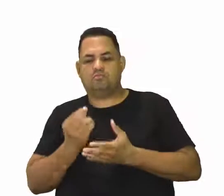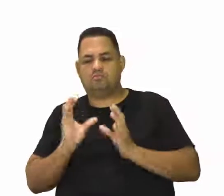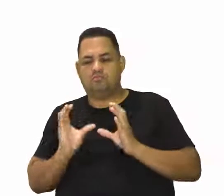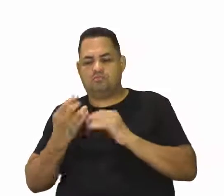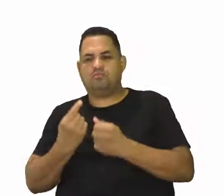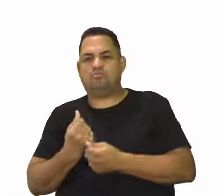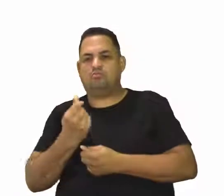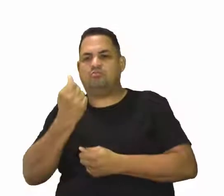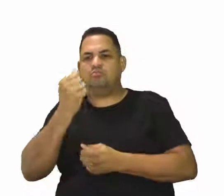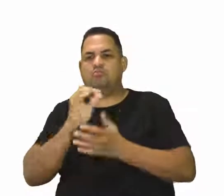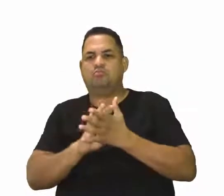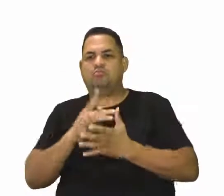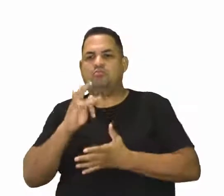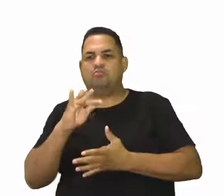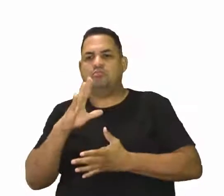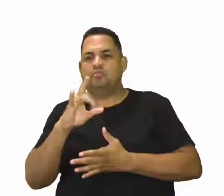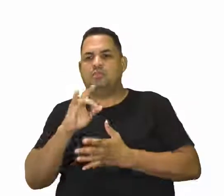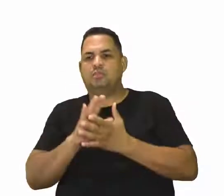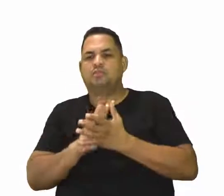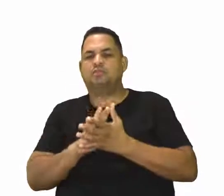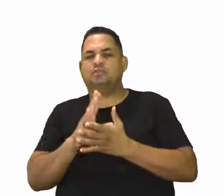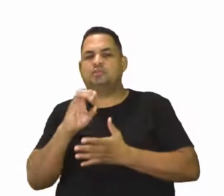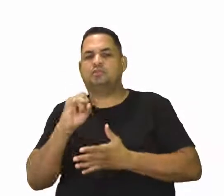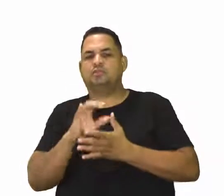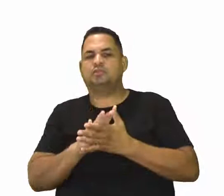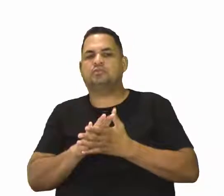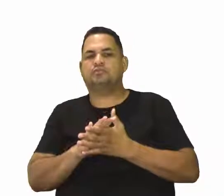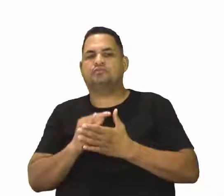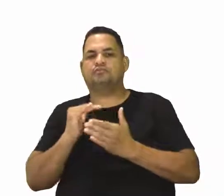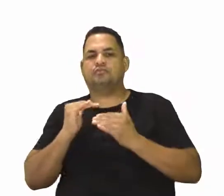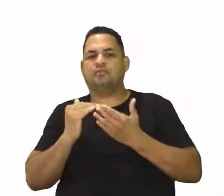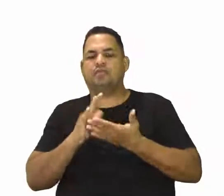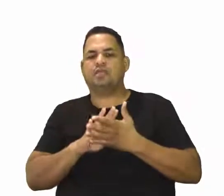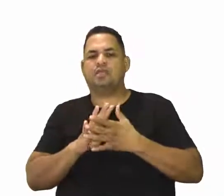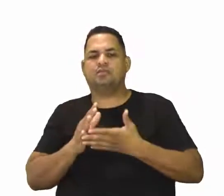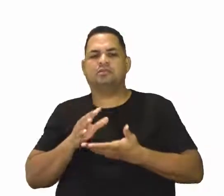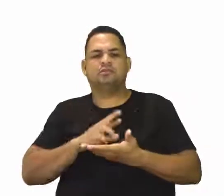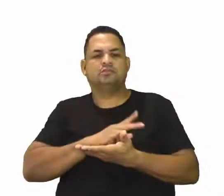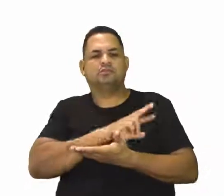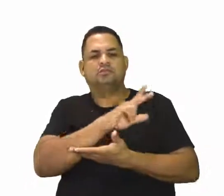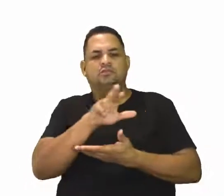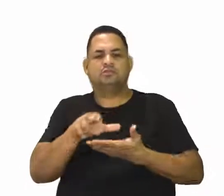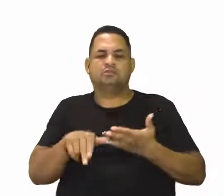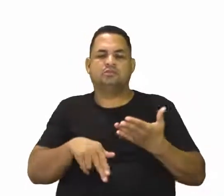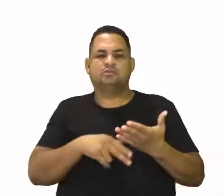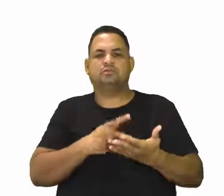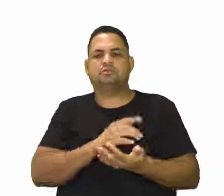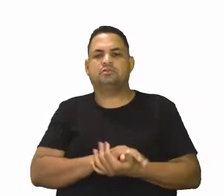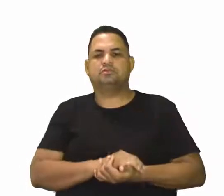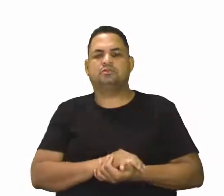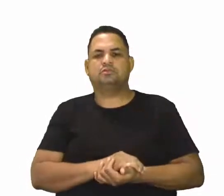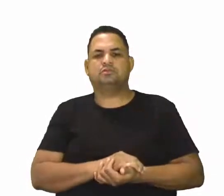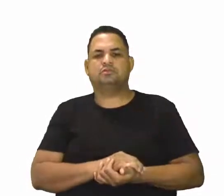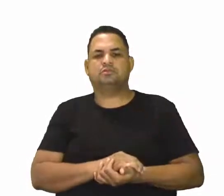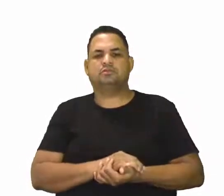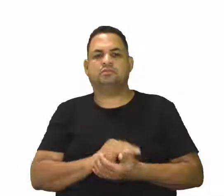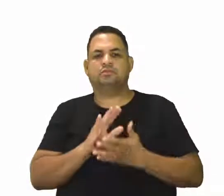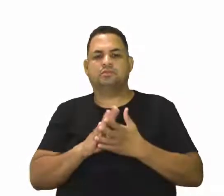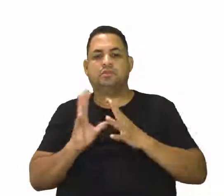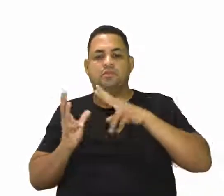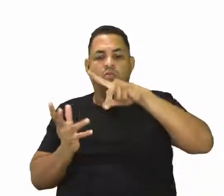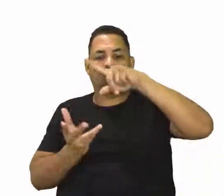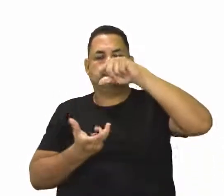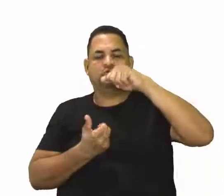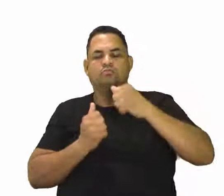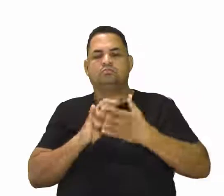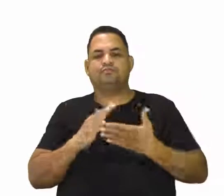eletricistas e plutocráticos E aí mais certo e etc de CEP em nível